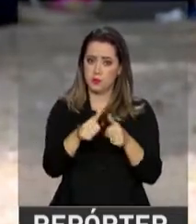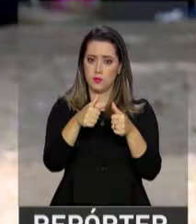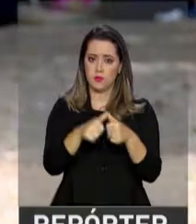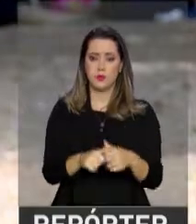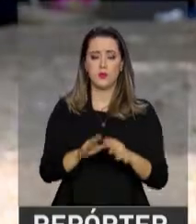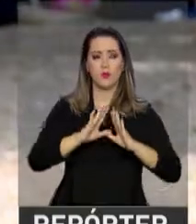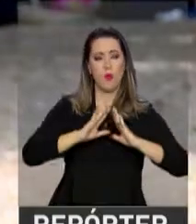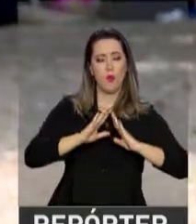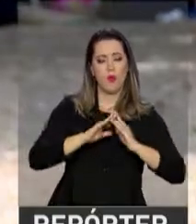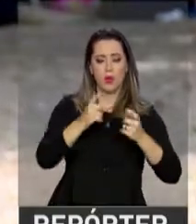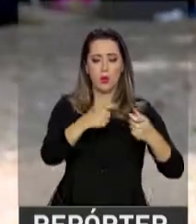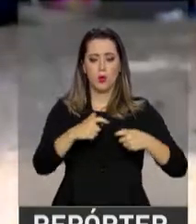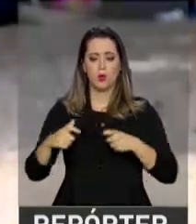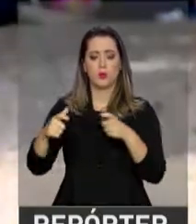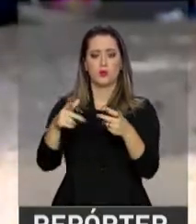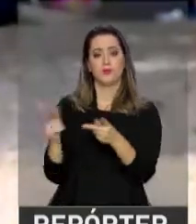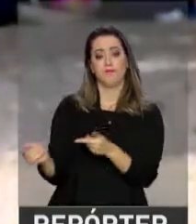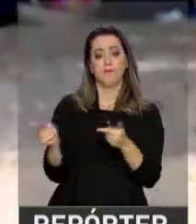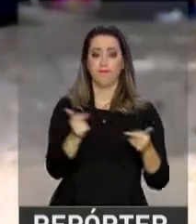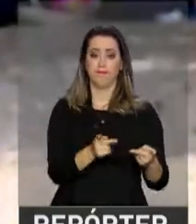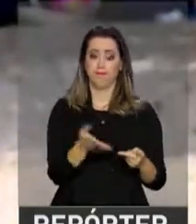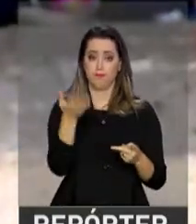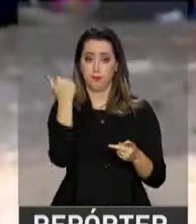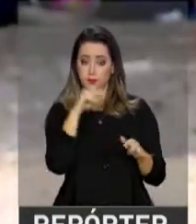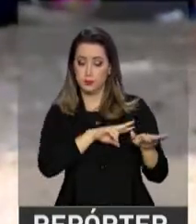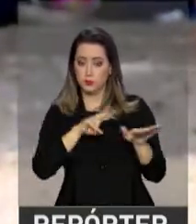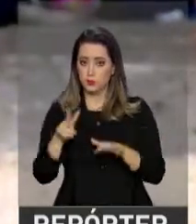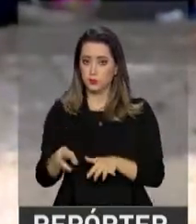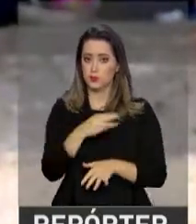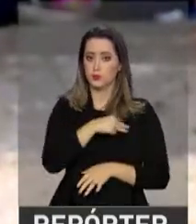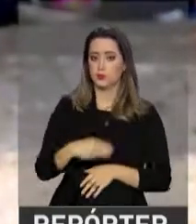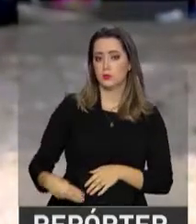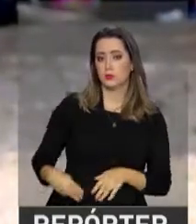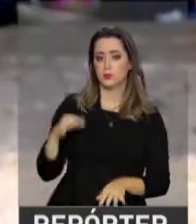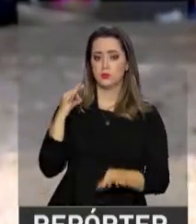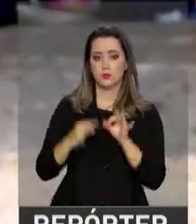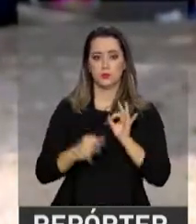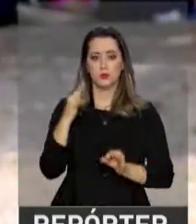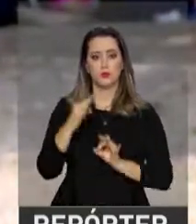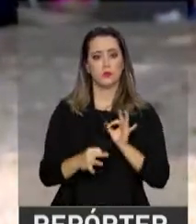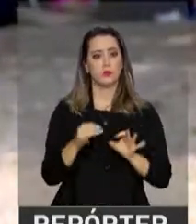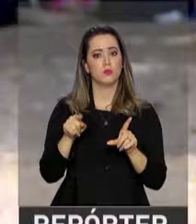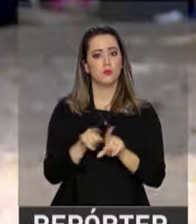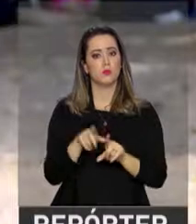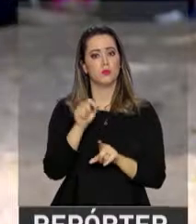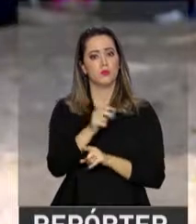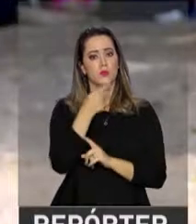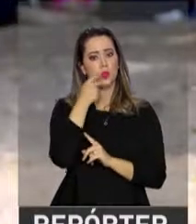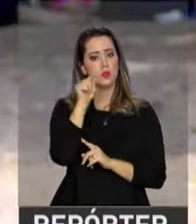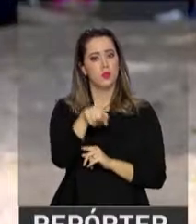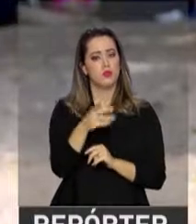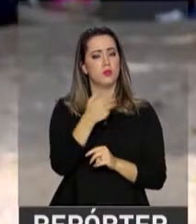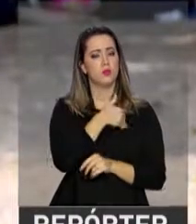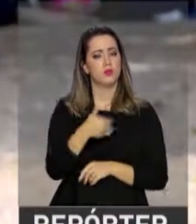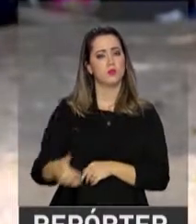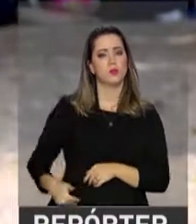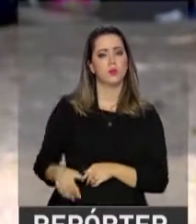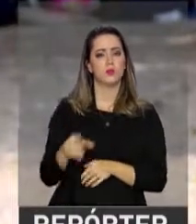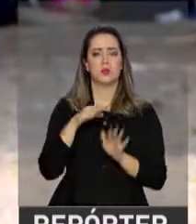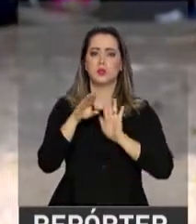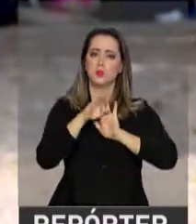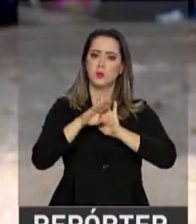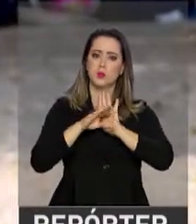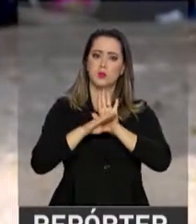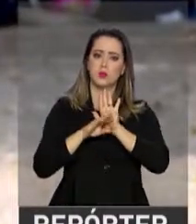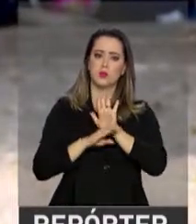e abrigos. Em visita ao estado na semana passada, o ministro da Justiça, Torquato Jardim, afirmou que o governo tem um